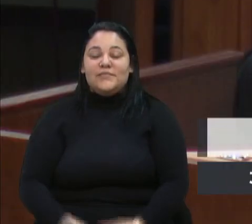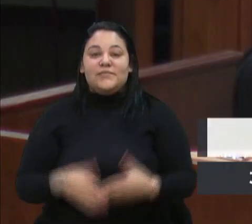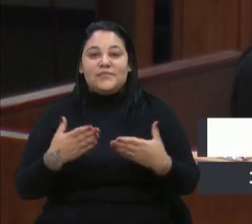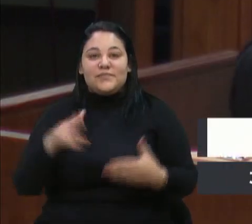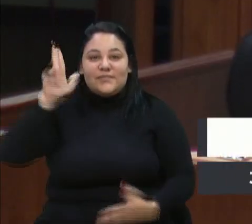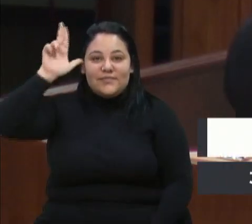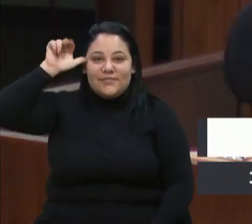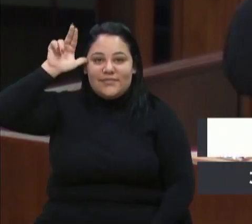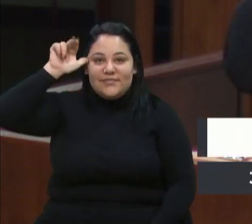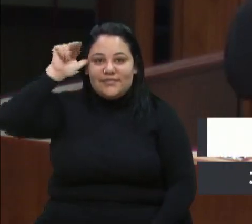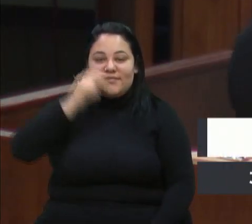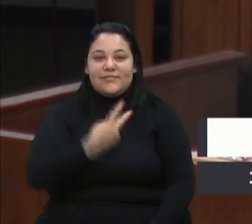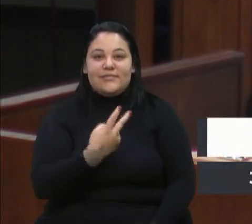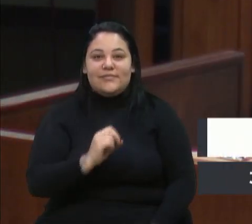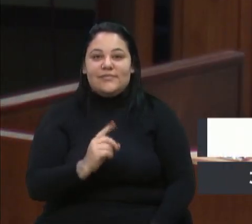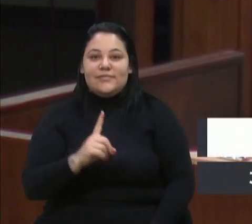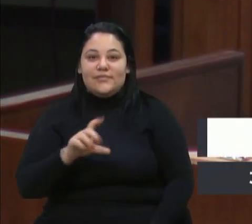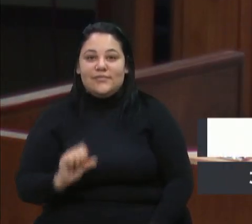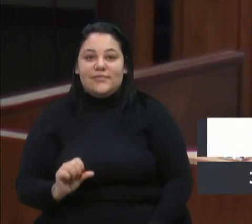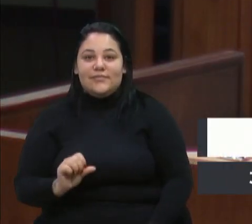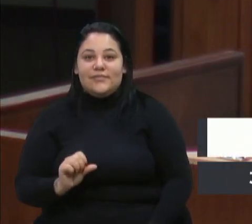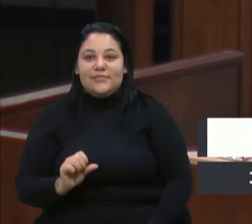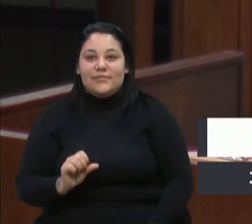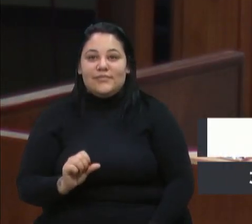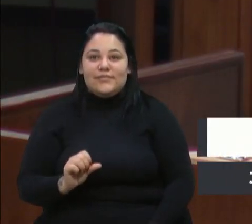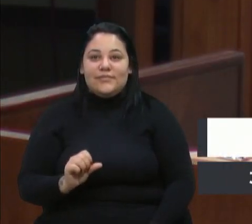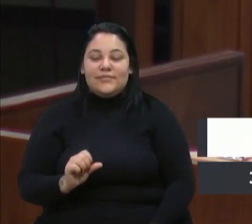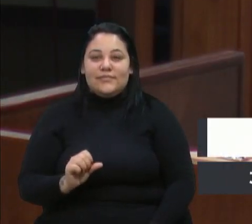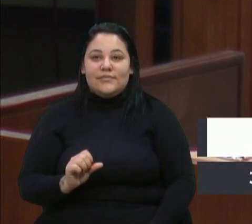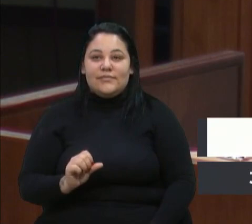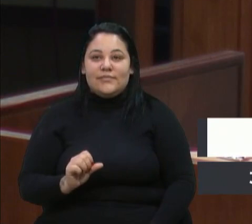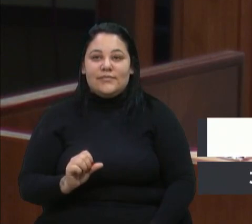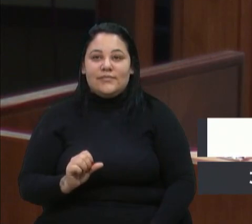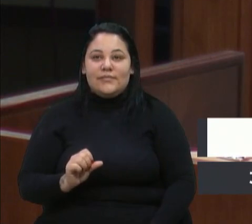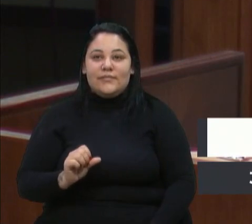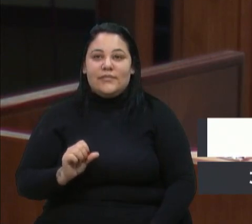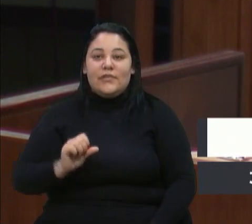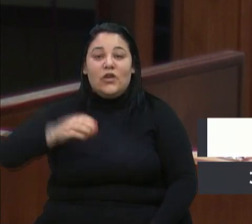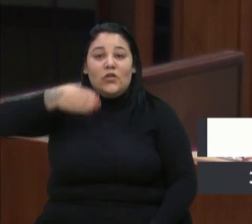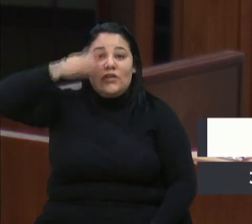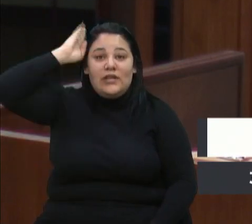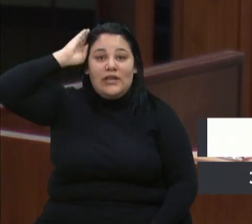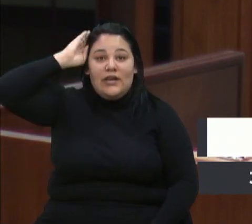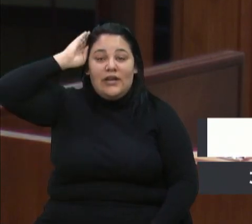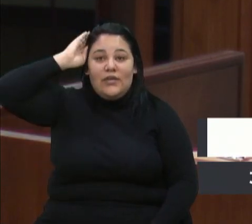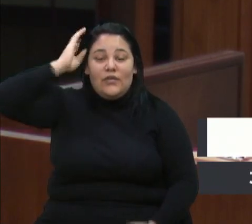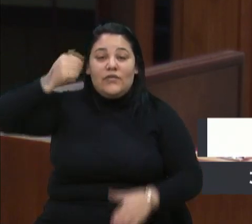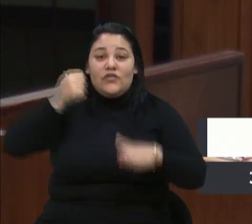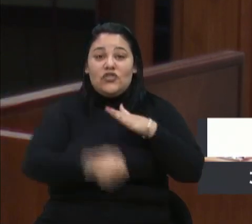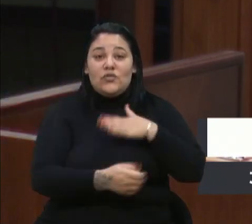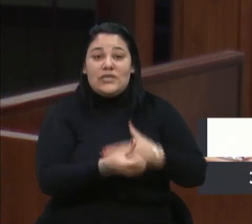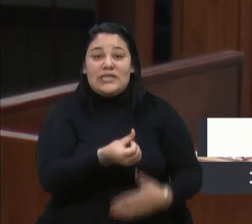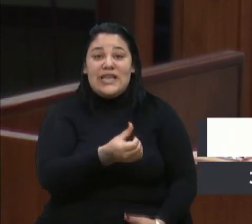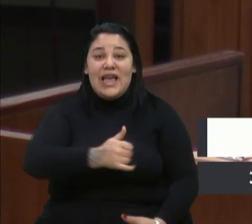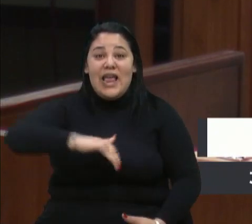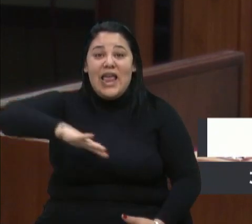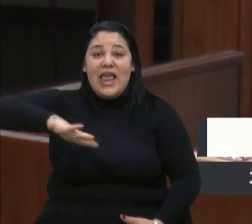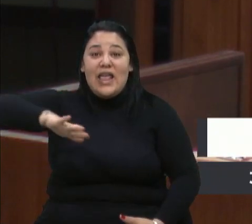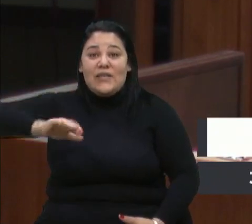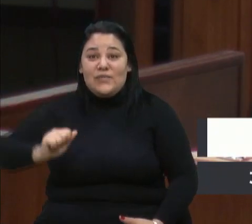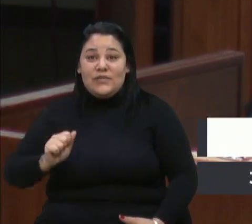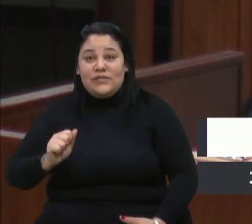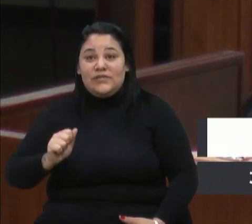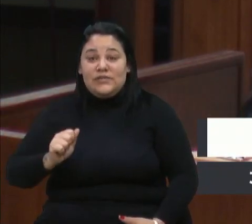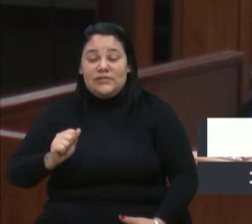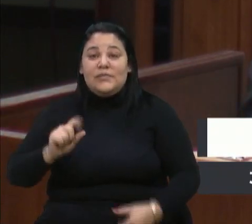de 2019, o prefeito cassado Daniel Guerra, enfim, anunciou um investimento de 6 milhões para a reformulação do acesso